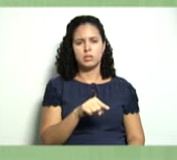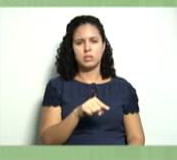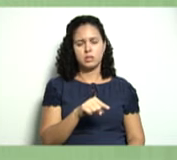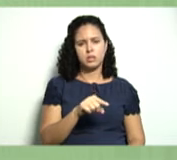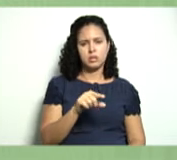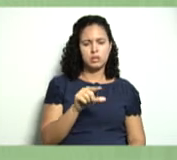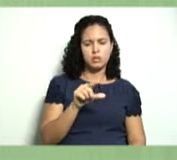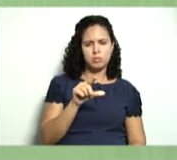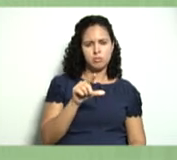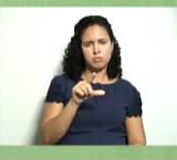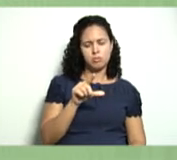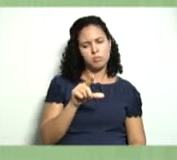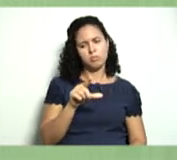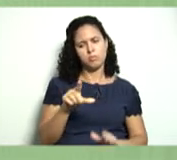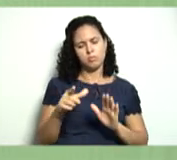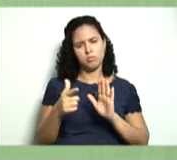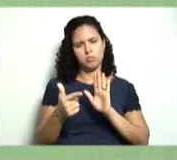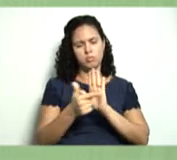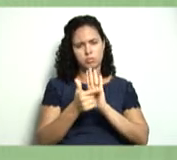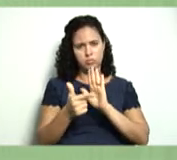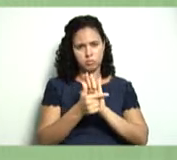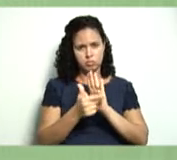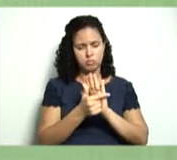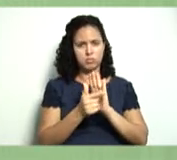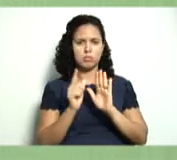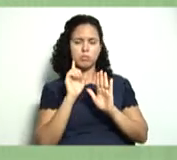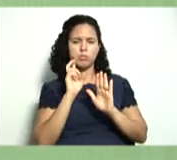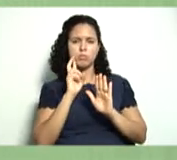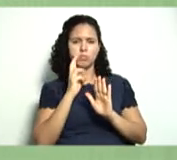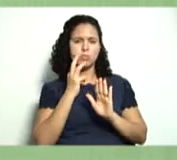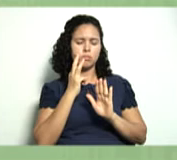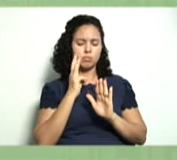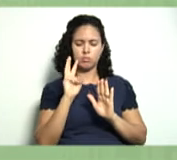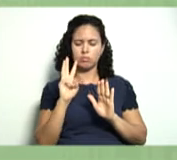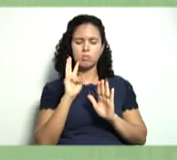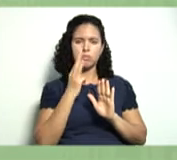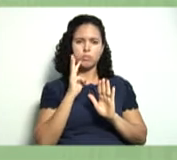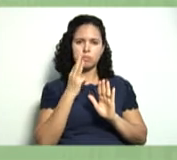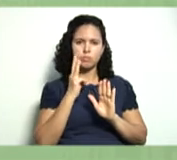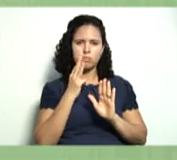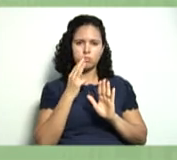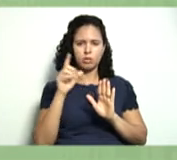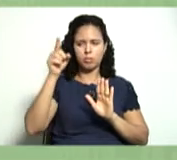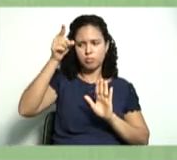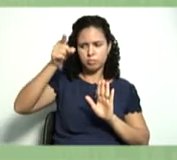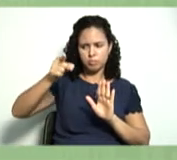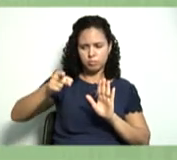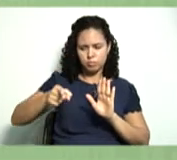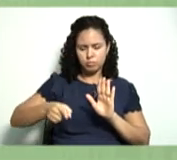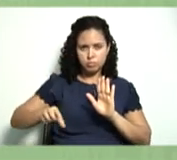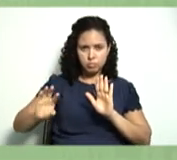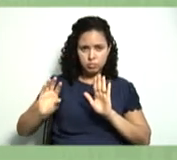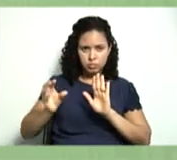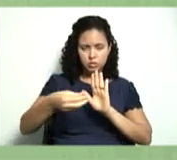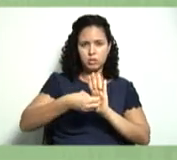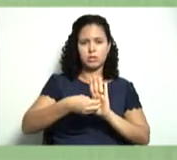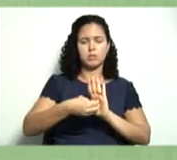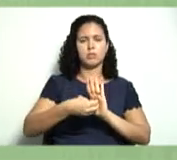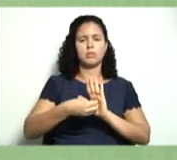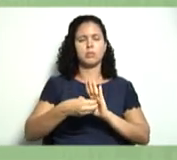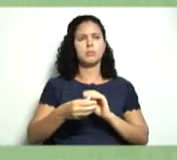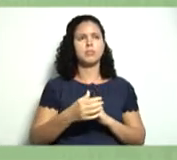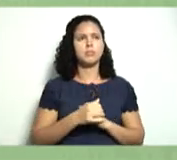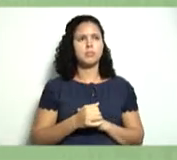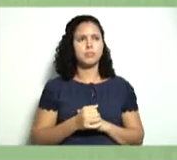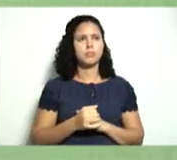alinhamento a tabulação de hoje de tabulação de parágrafo no word a 2